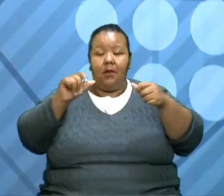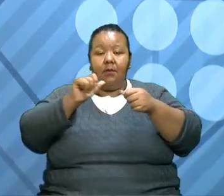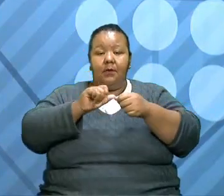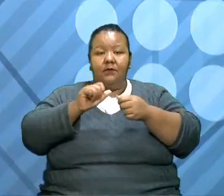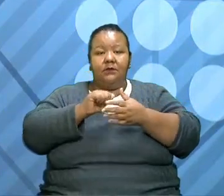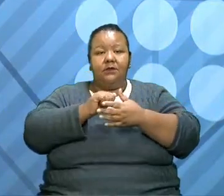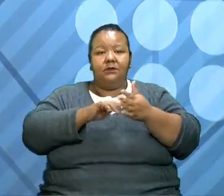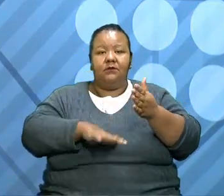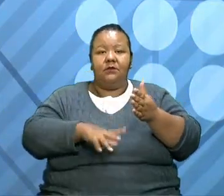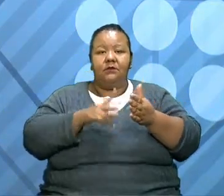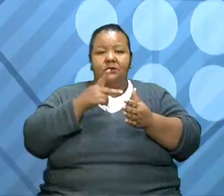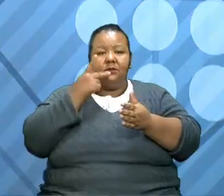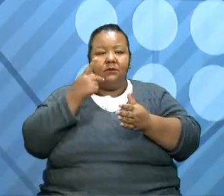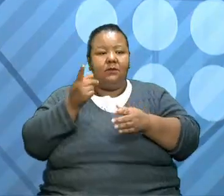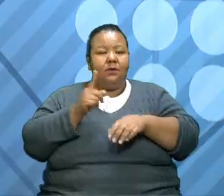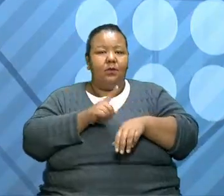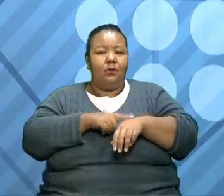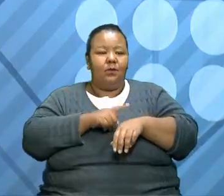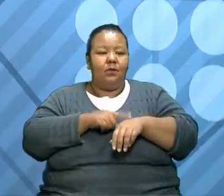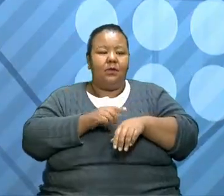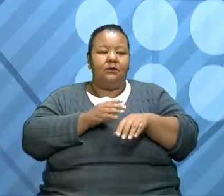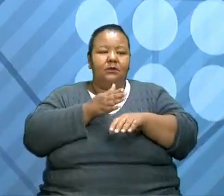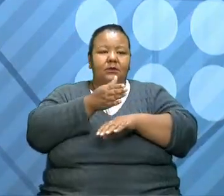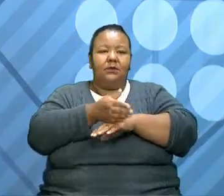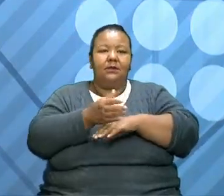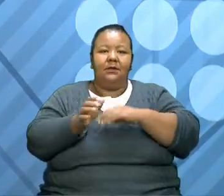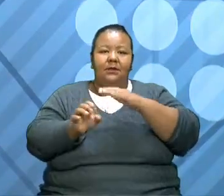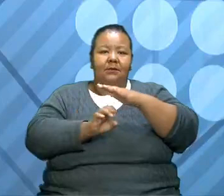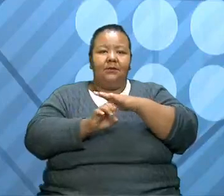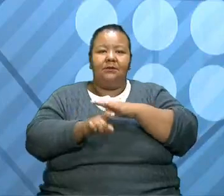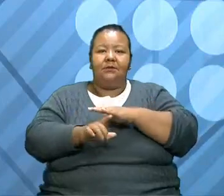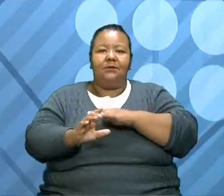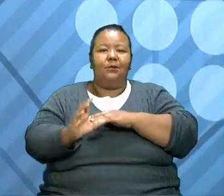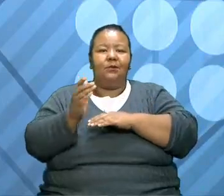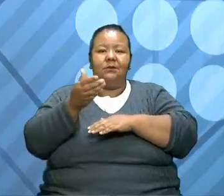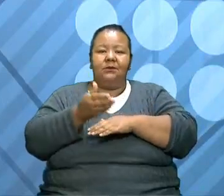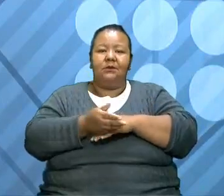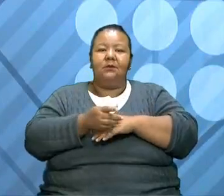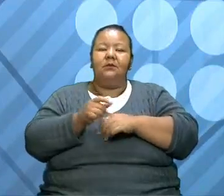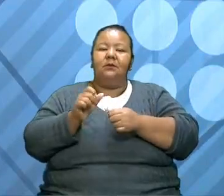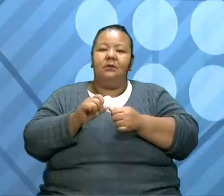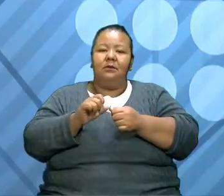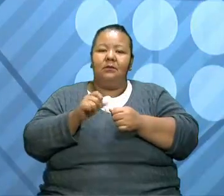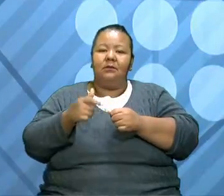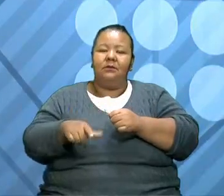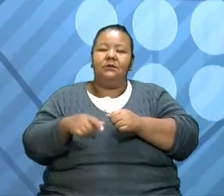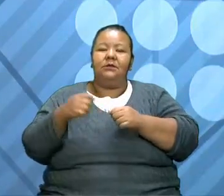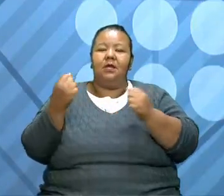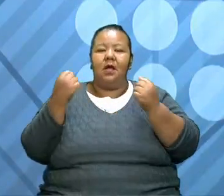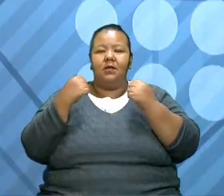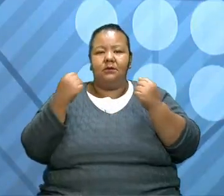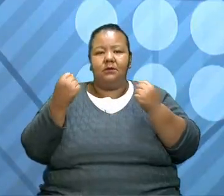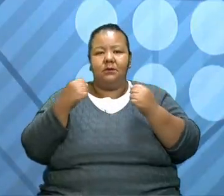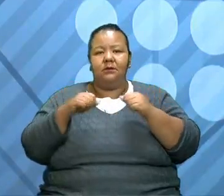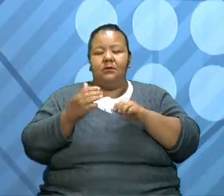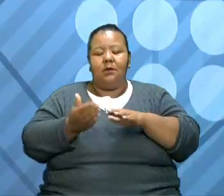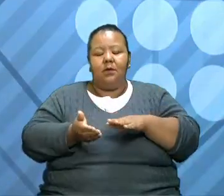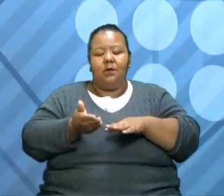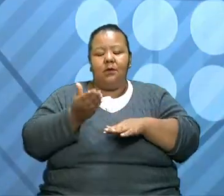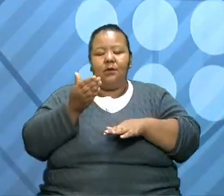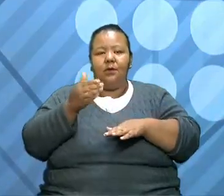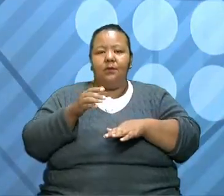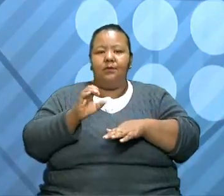atividade. Aí vai falar assim, não, agora já deu o horário de entrar na empresa. O que vai acontecer? Ela vai praticar a sua atividade, vai aumentar